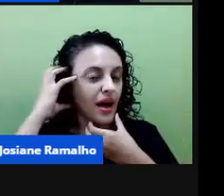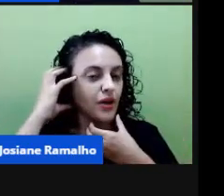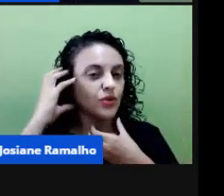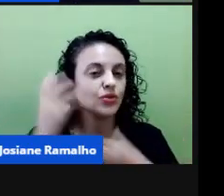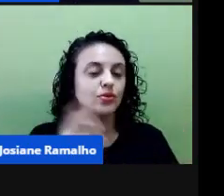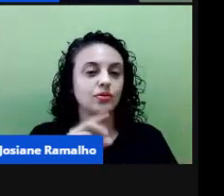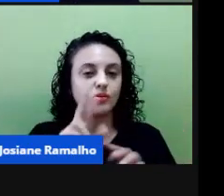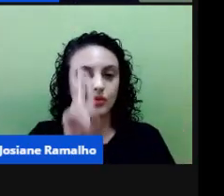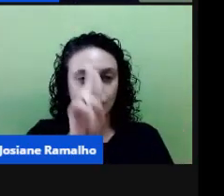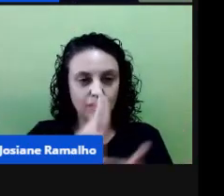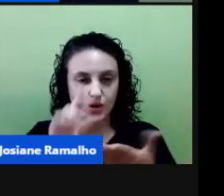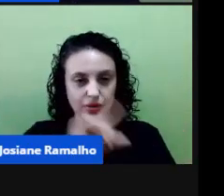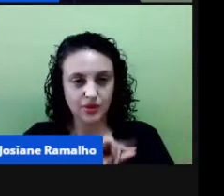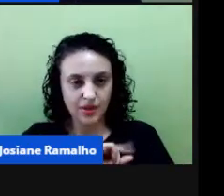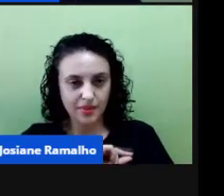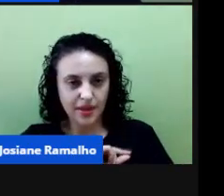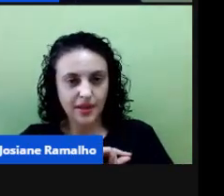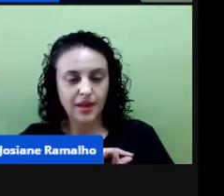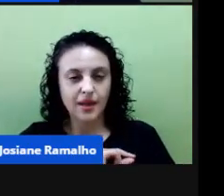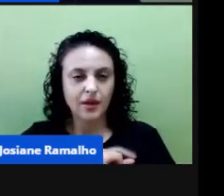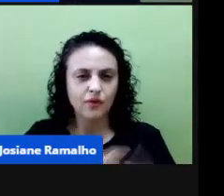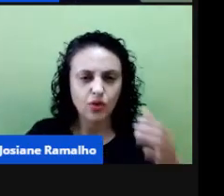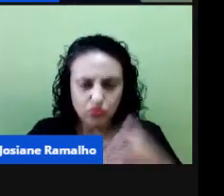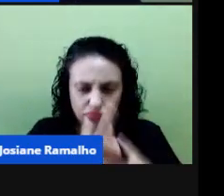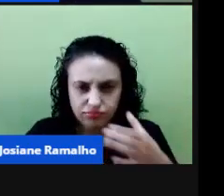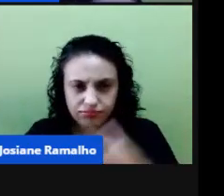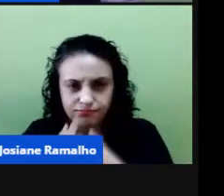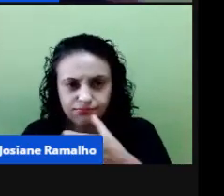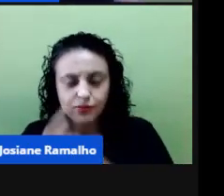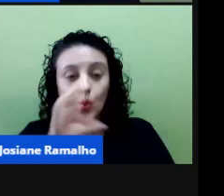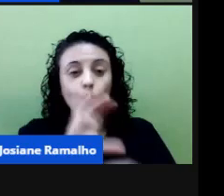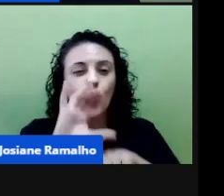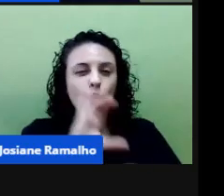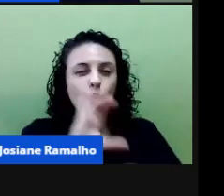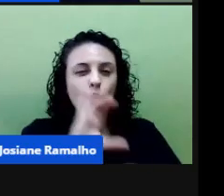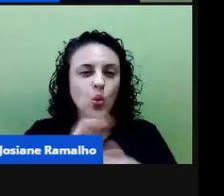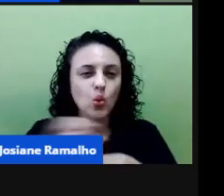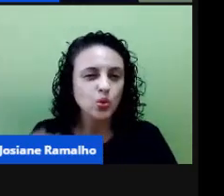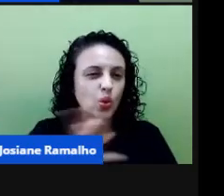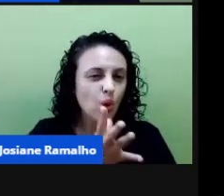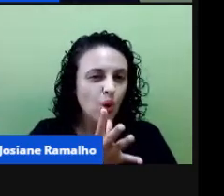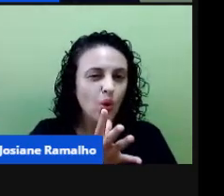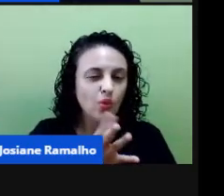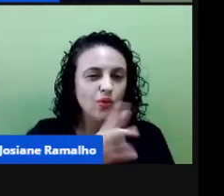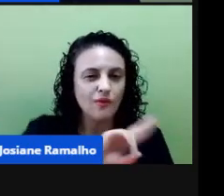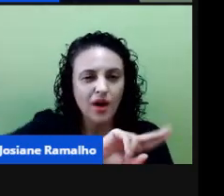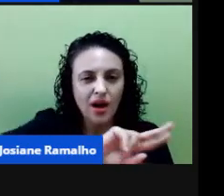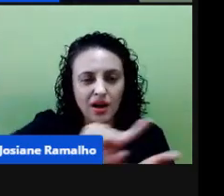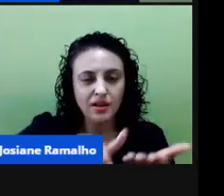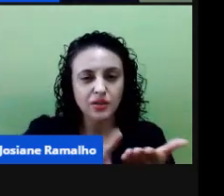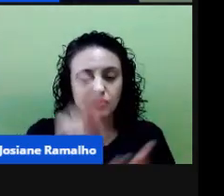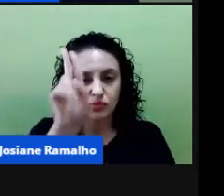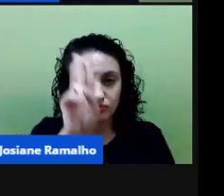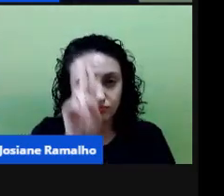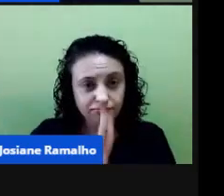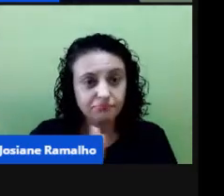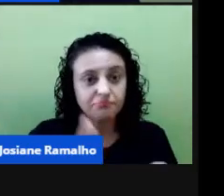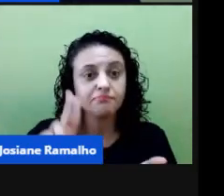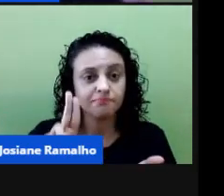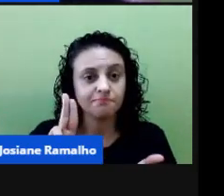publicidade, jornalismo, e designer da Uniderp, Unaes, Unigran,